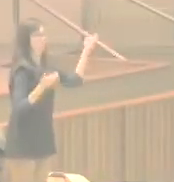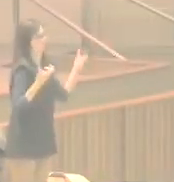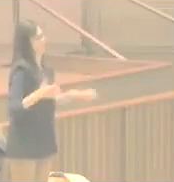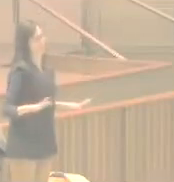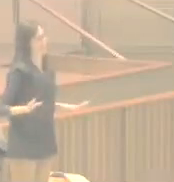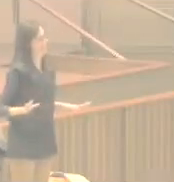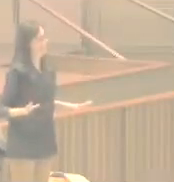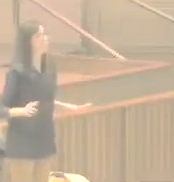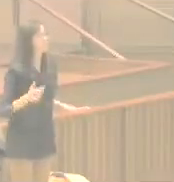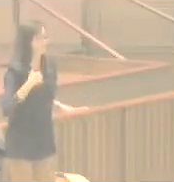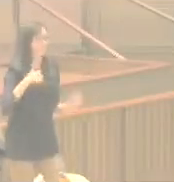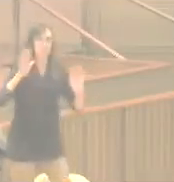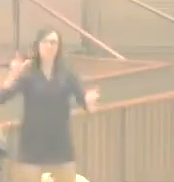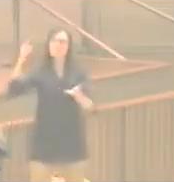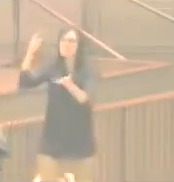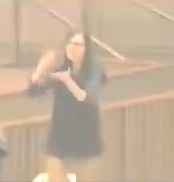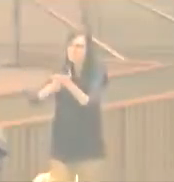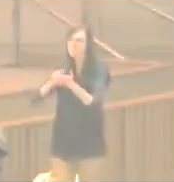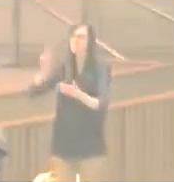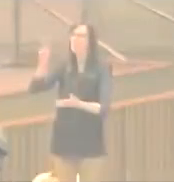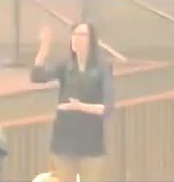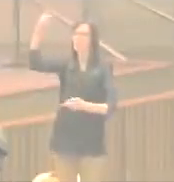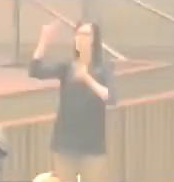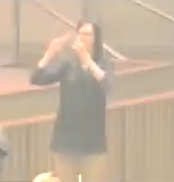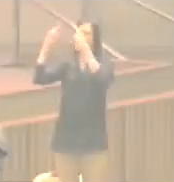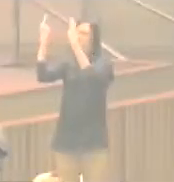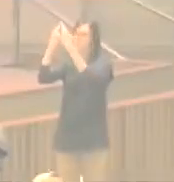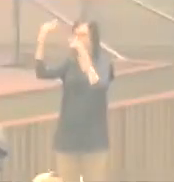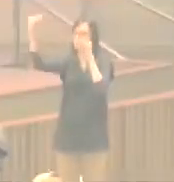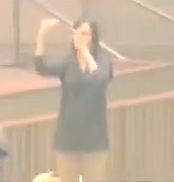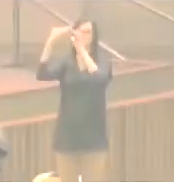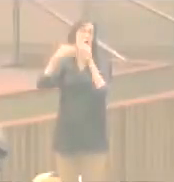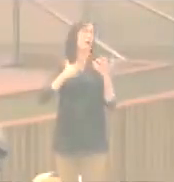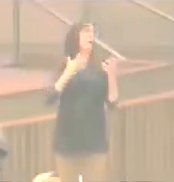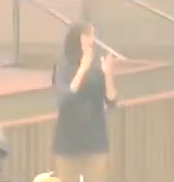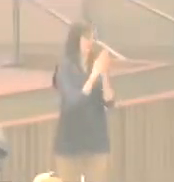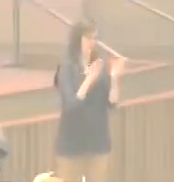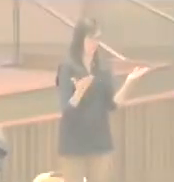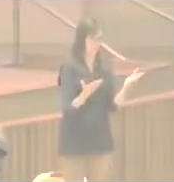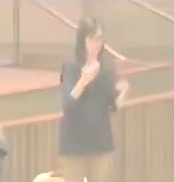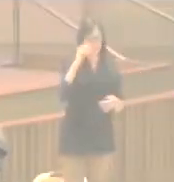E eu me comprometo com os valores do reino. Agora eu quero orar por você.